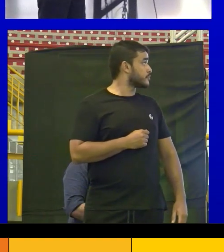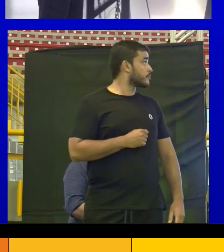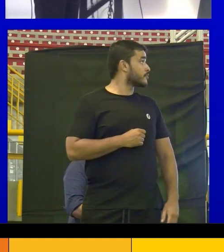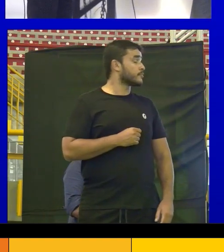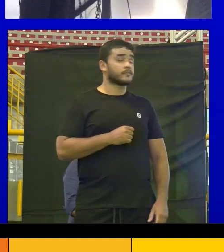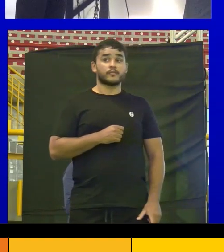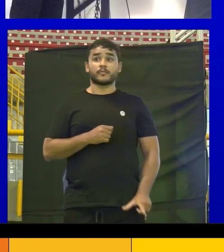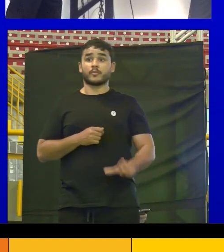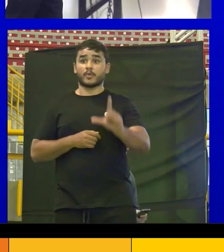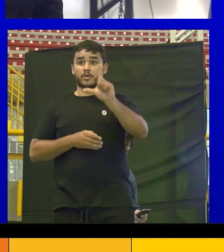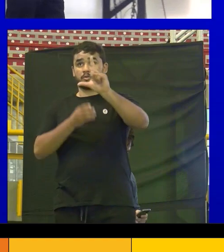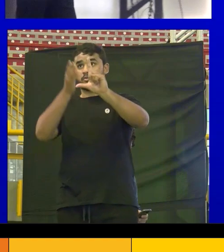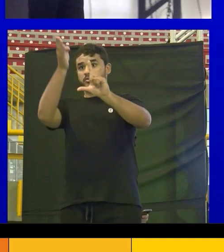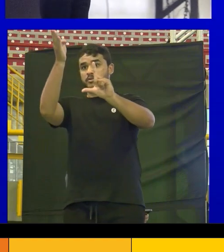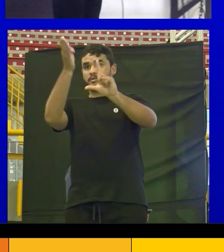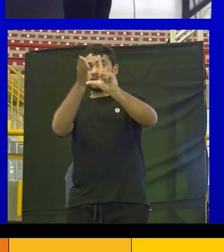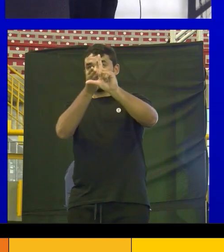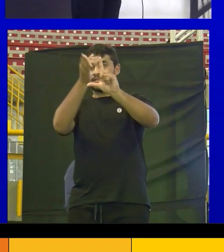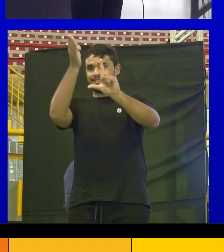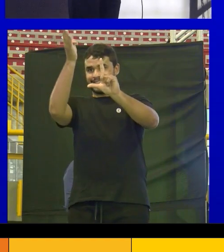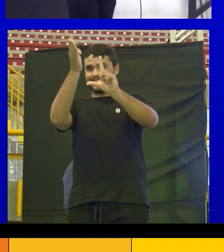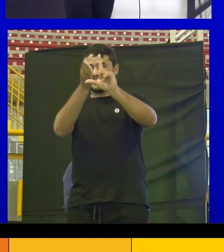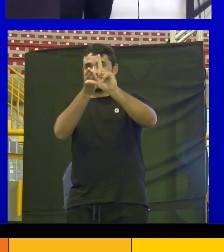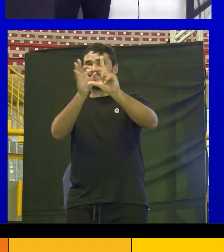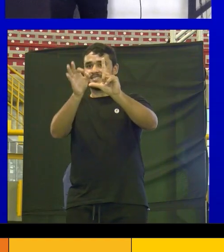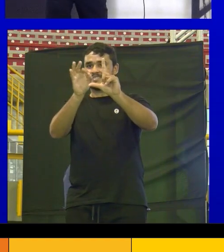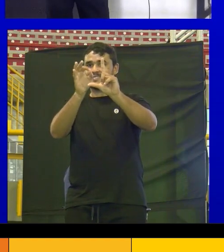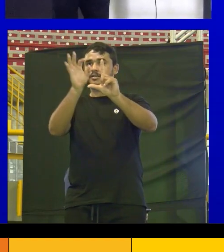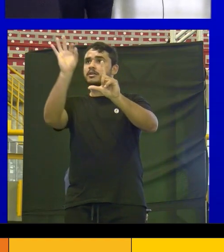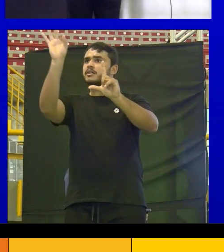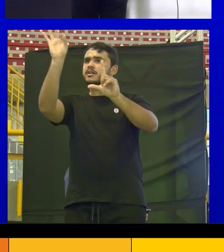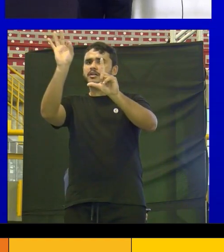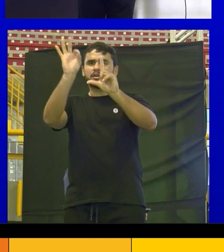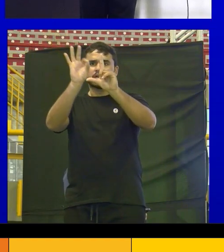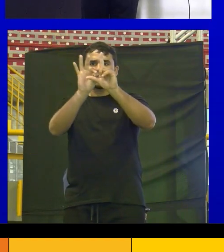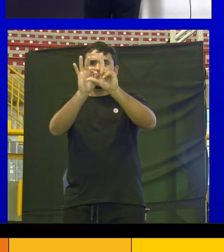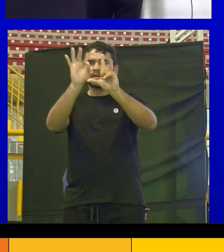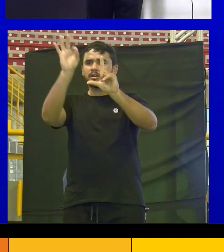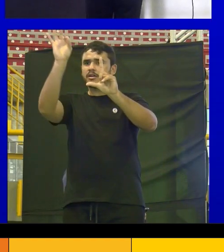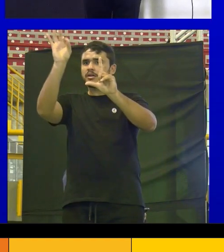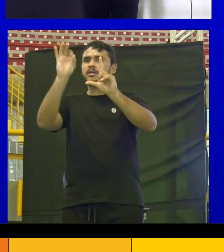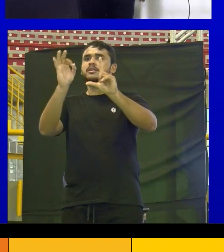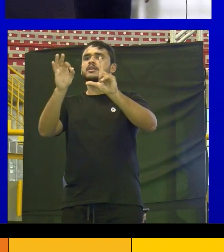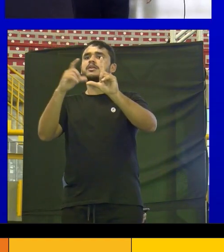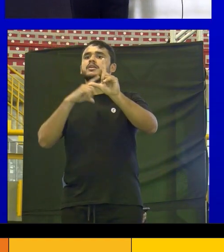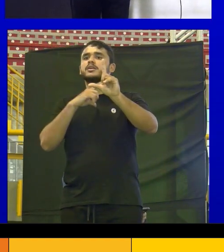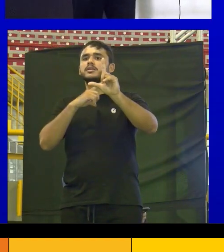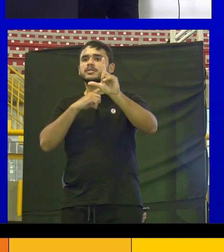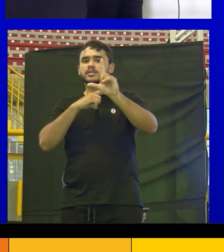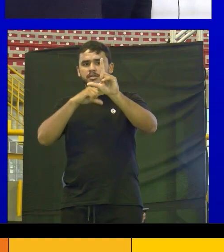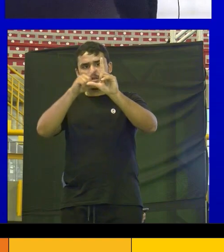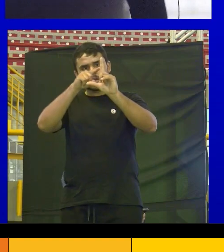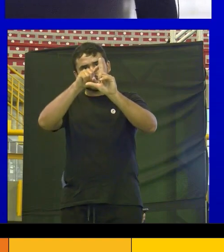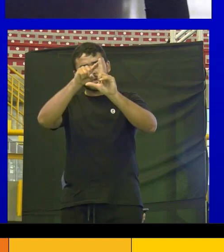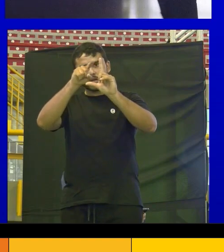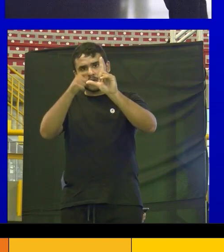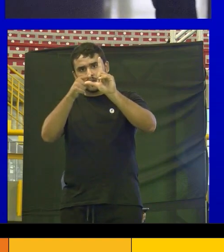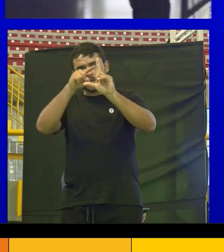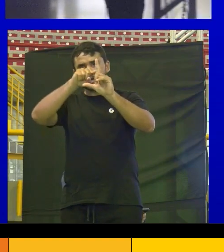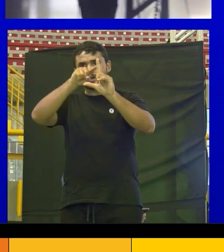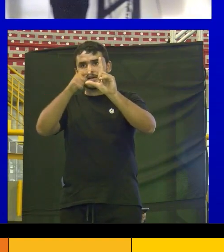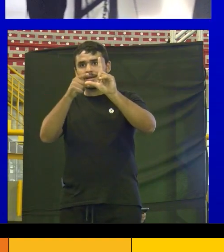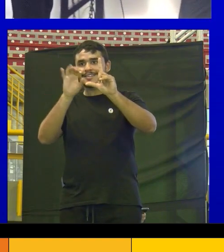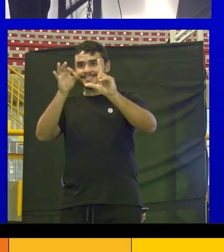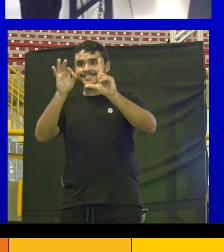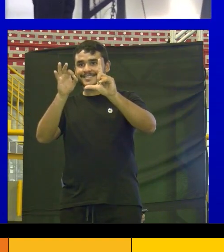a reta mostrada no gráfico, ela forma dois ângulos com o eixo X. Um